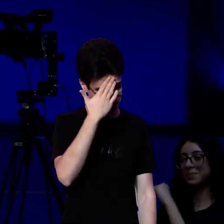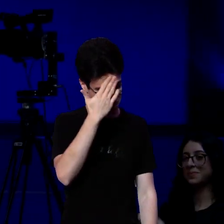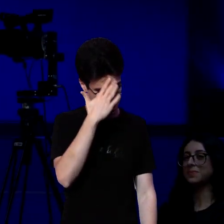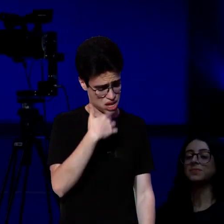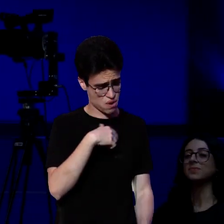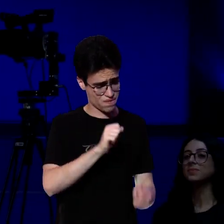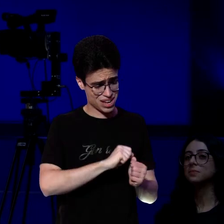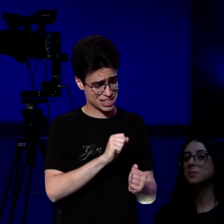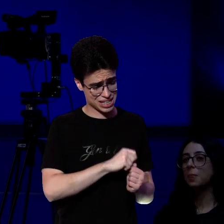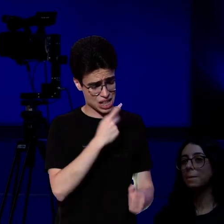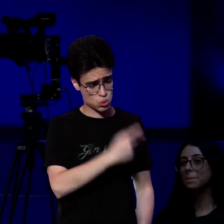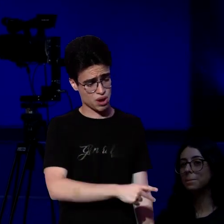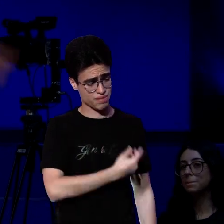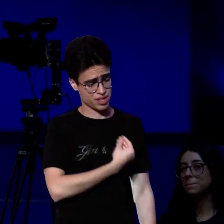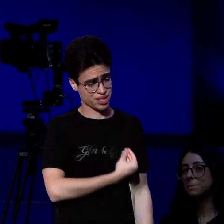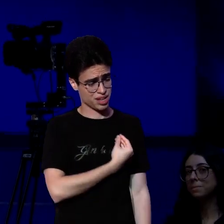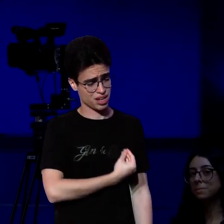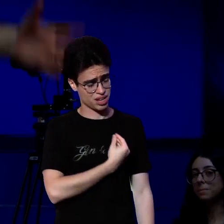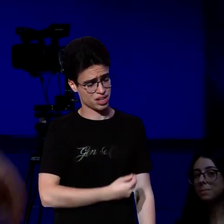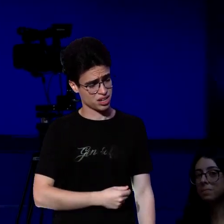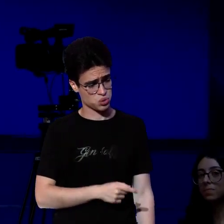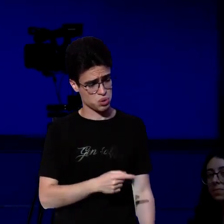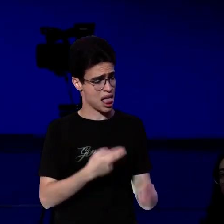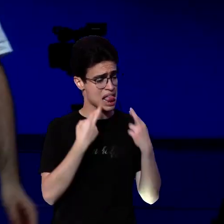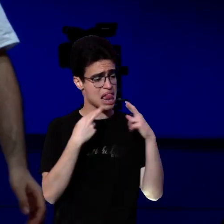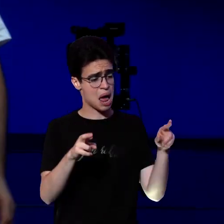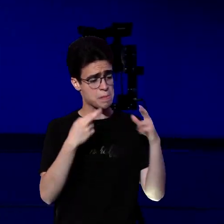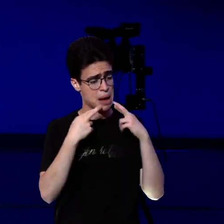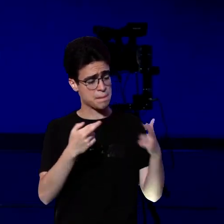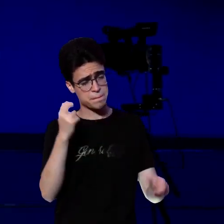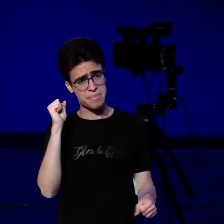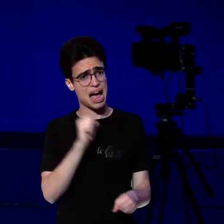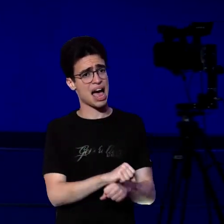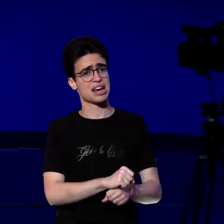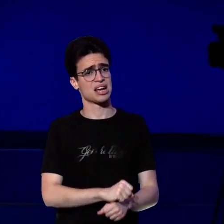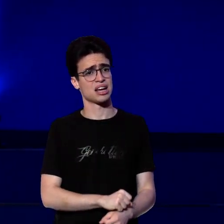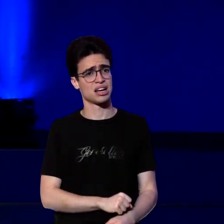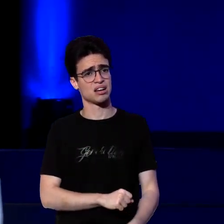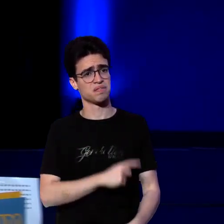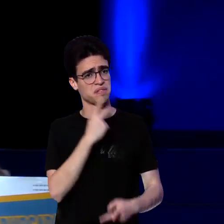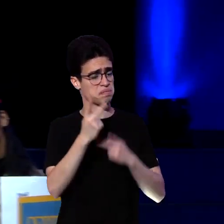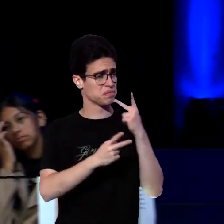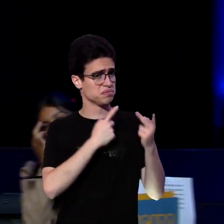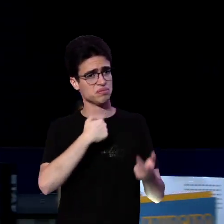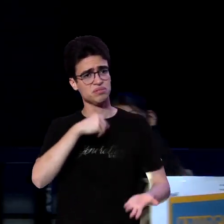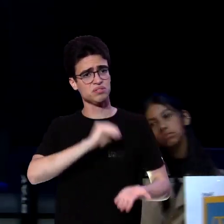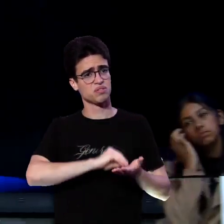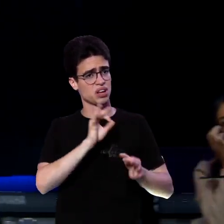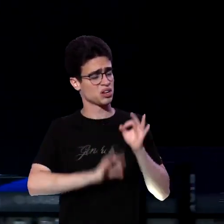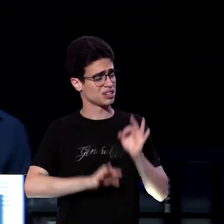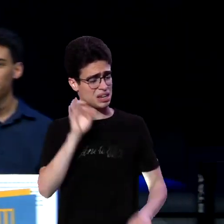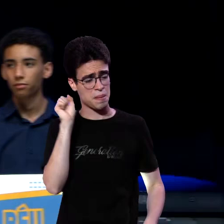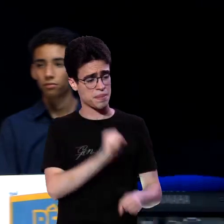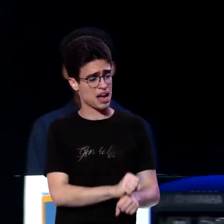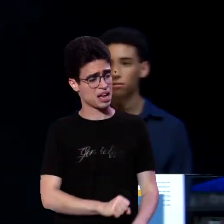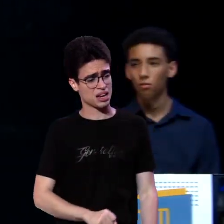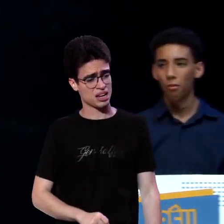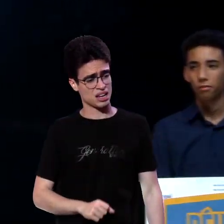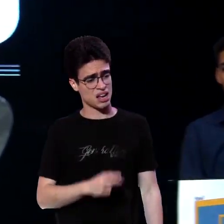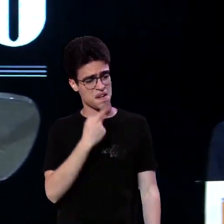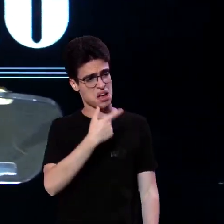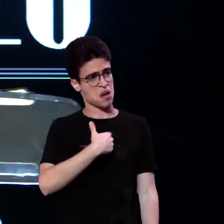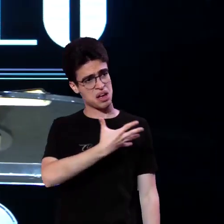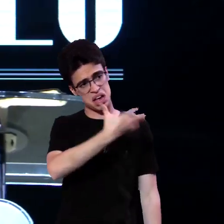sua vida. Para de reclamar. Para de falar que eu sou injusto. Para de falar que eu